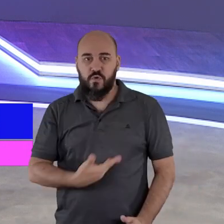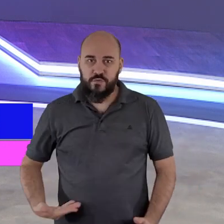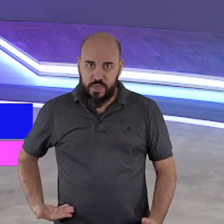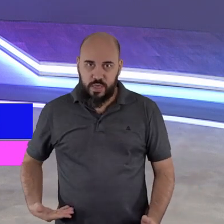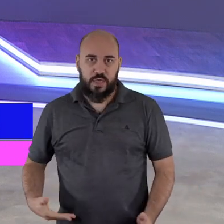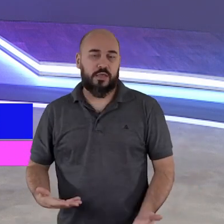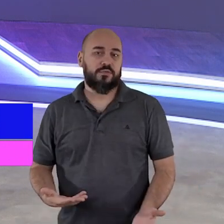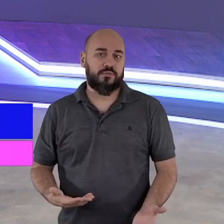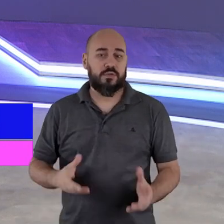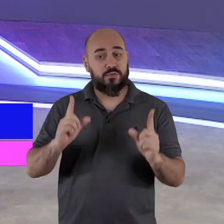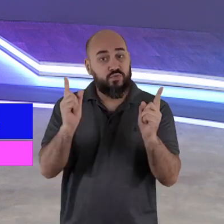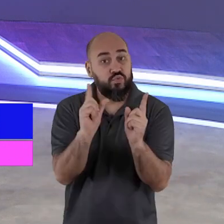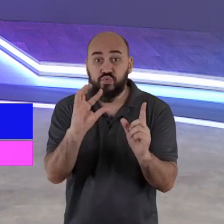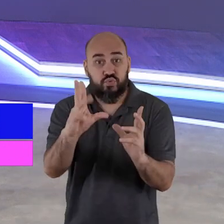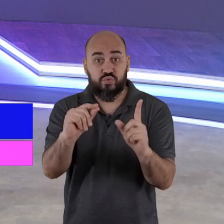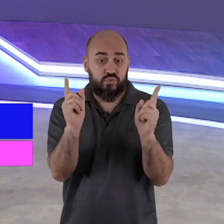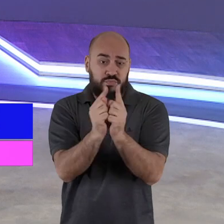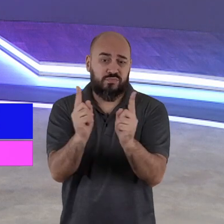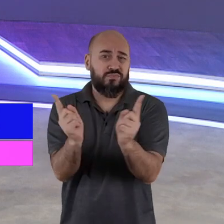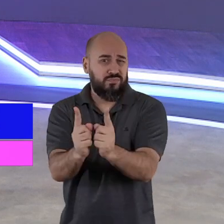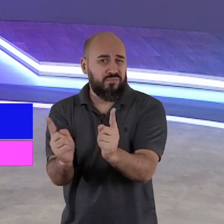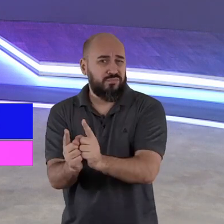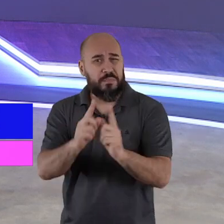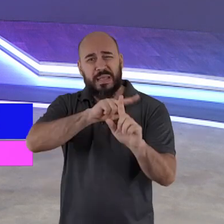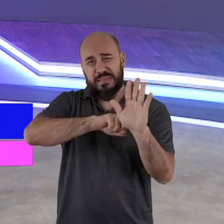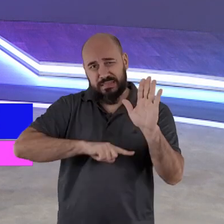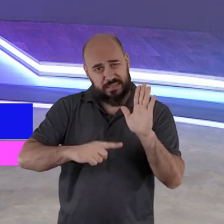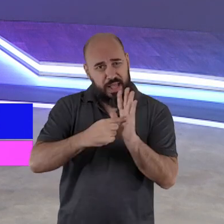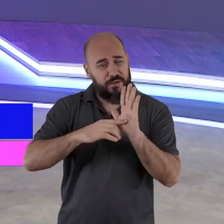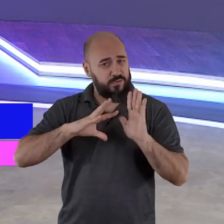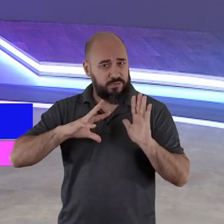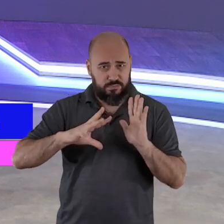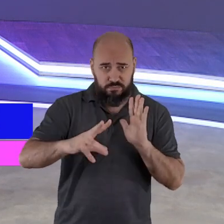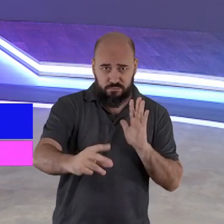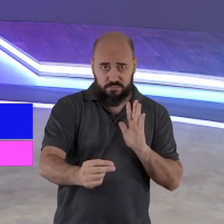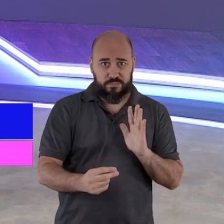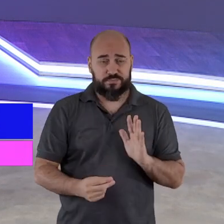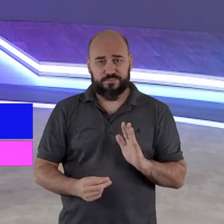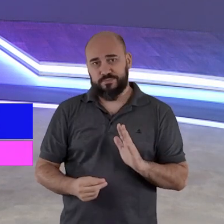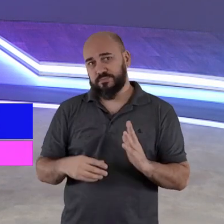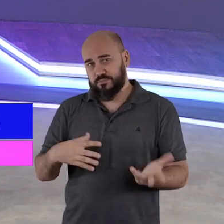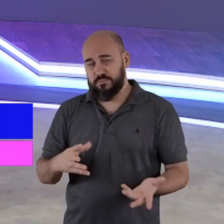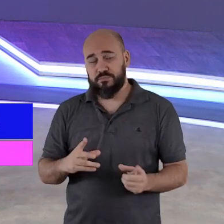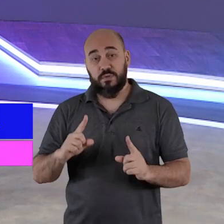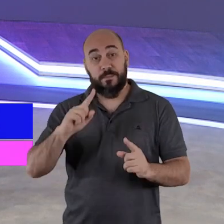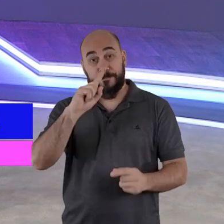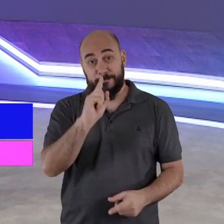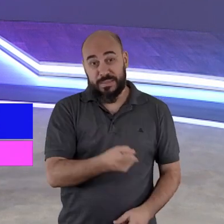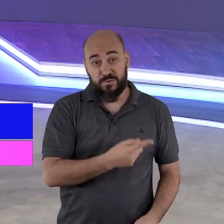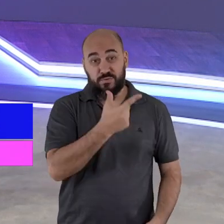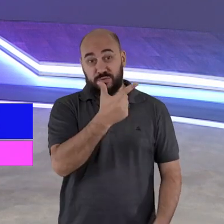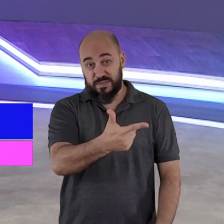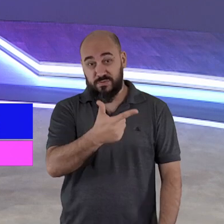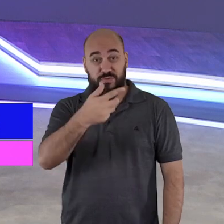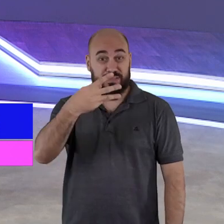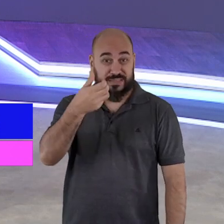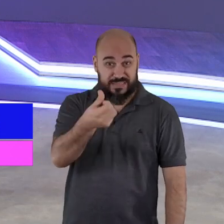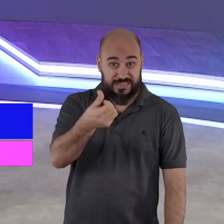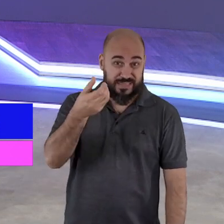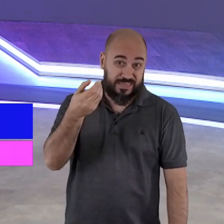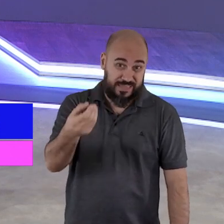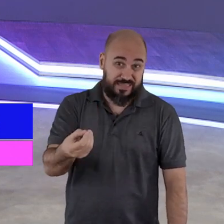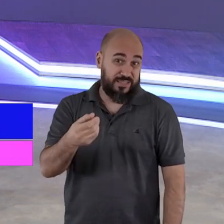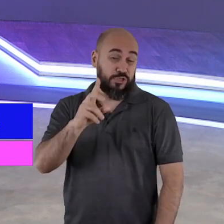uma redução de anos, é o princípio de ano. Então esses 1260 dias são 1260 anos